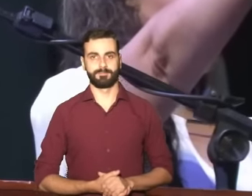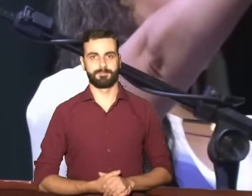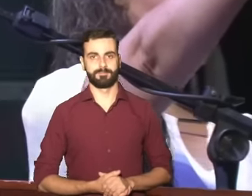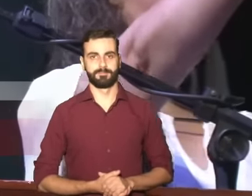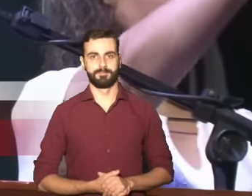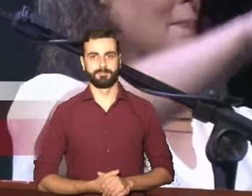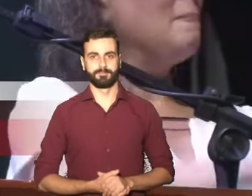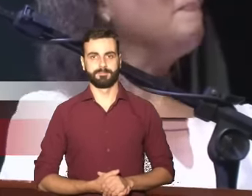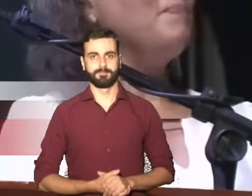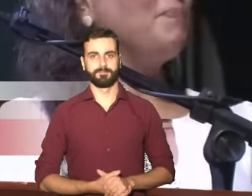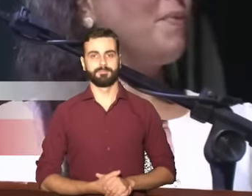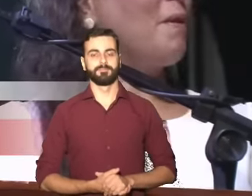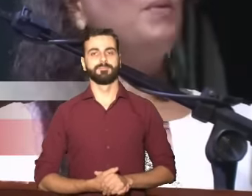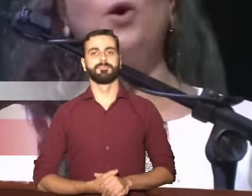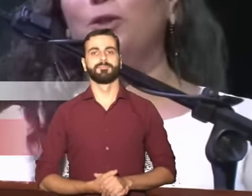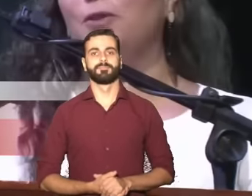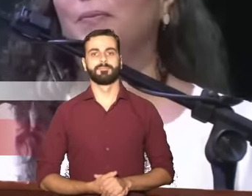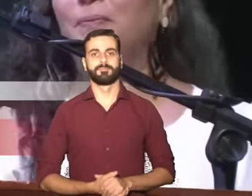Quer que repete?